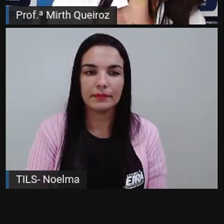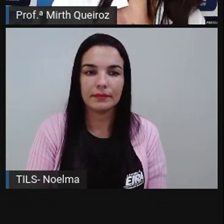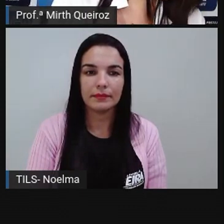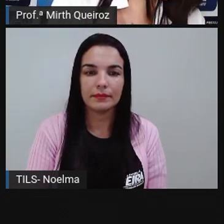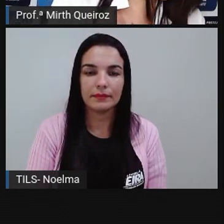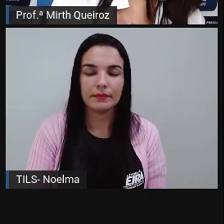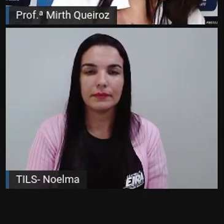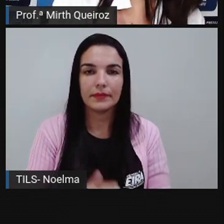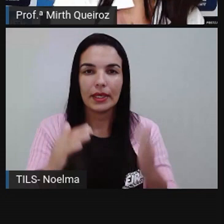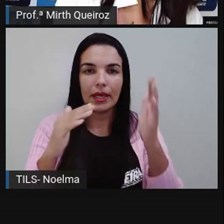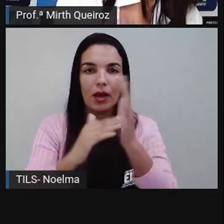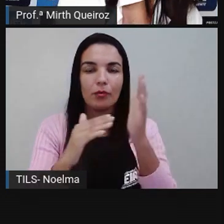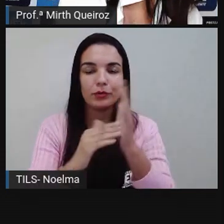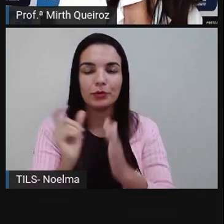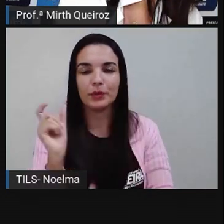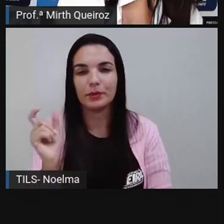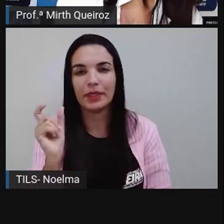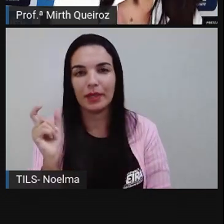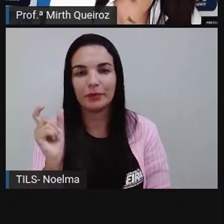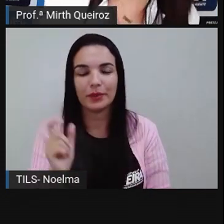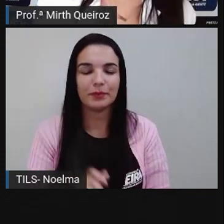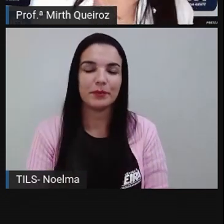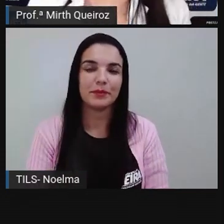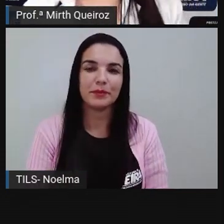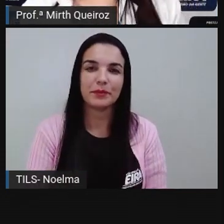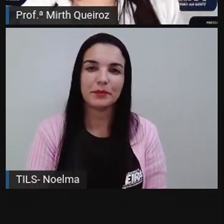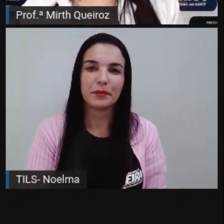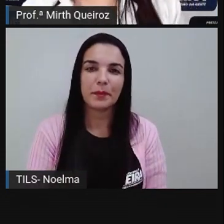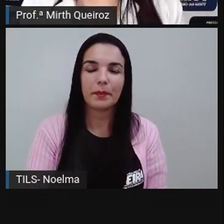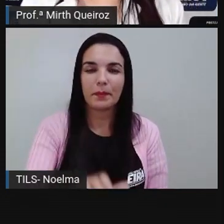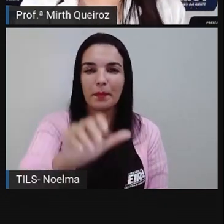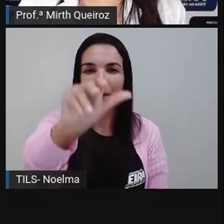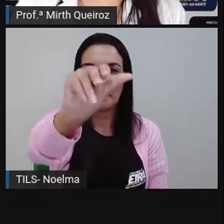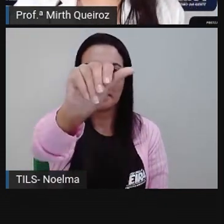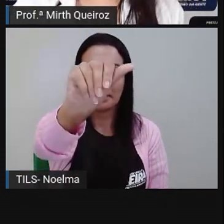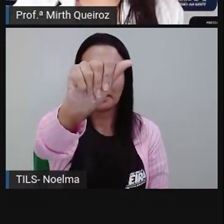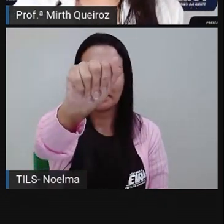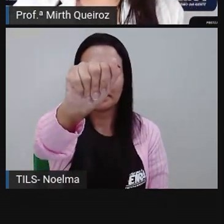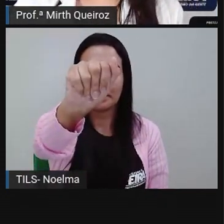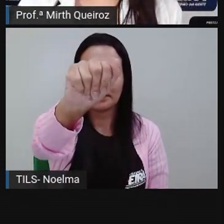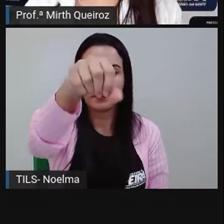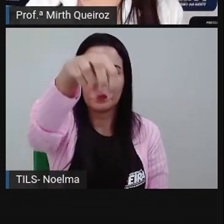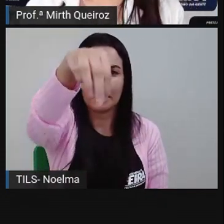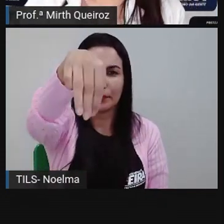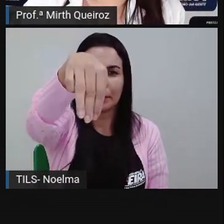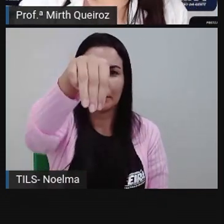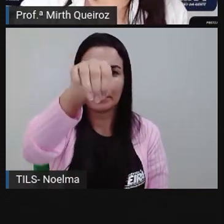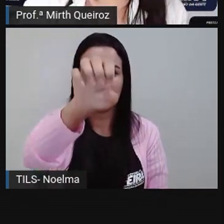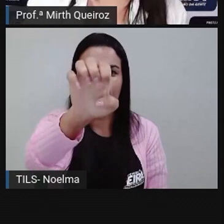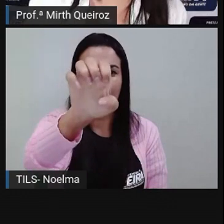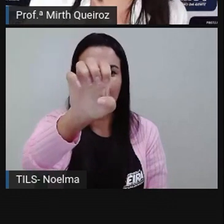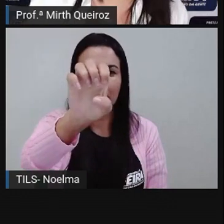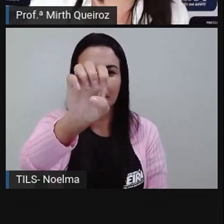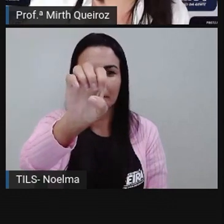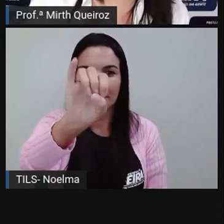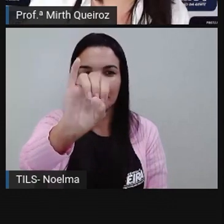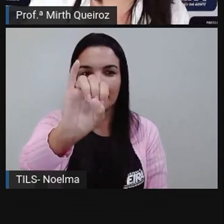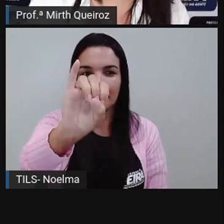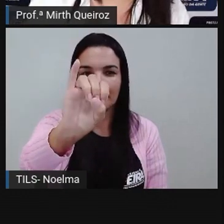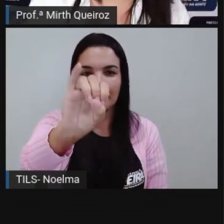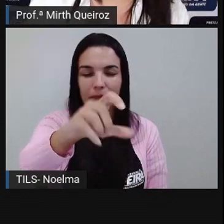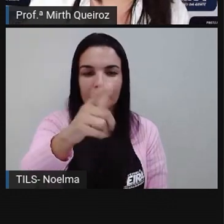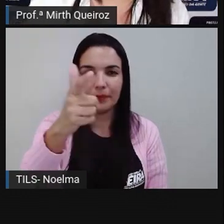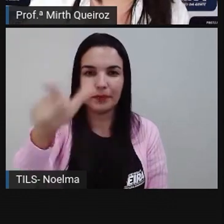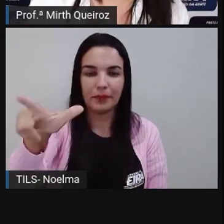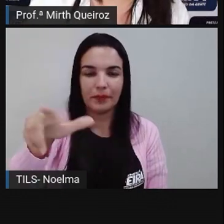E a última palavrinha. Amei. Amei. Primeira conjugação